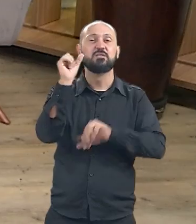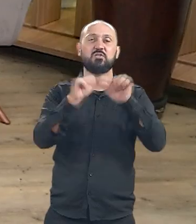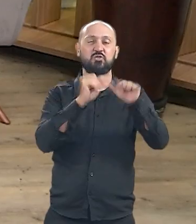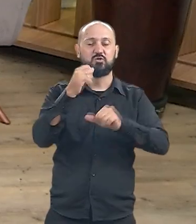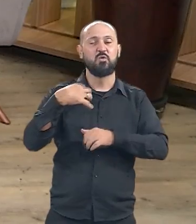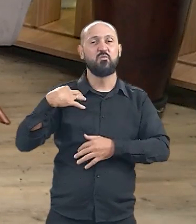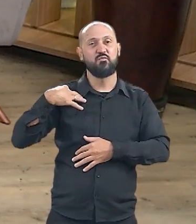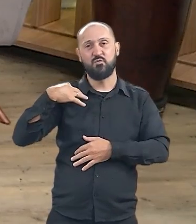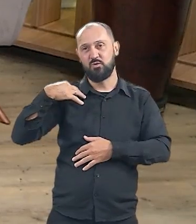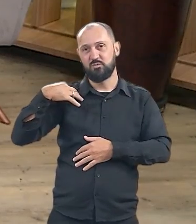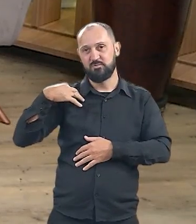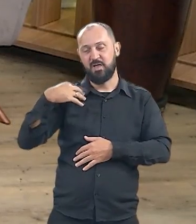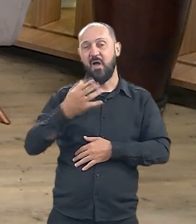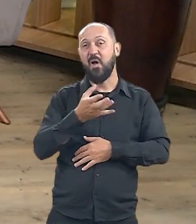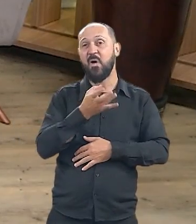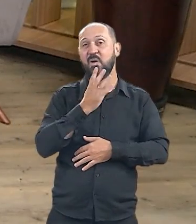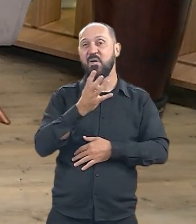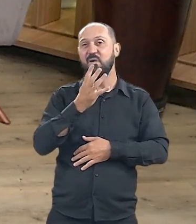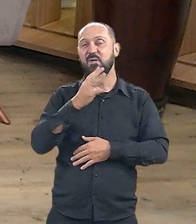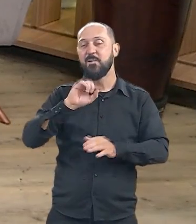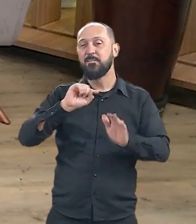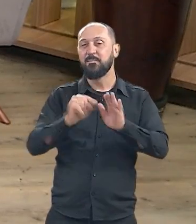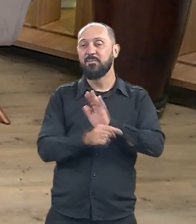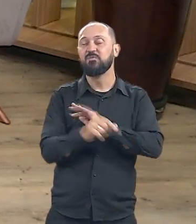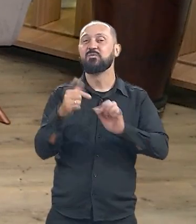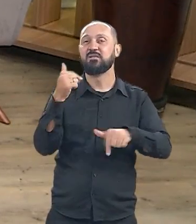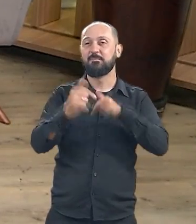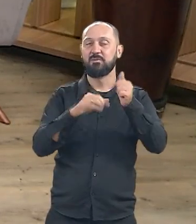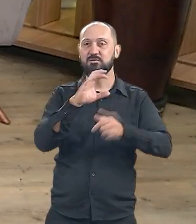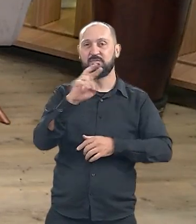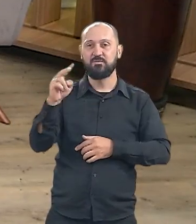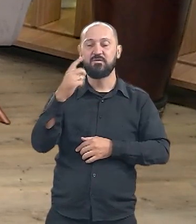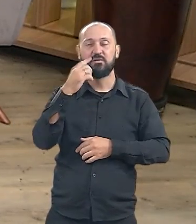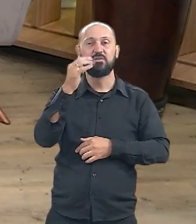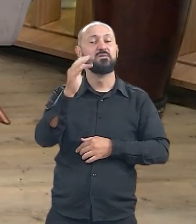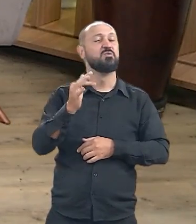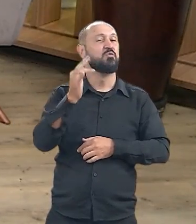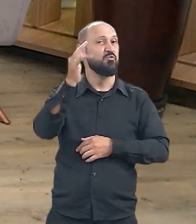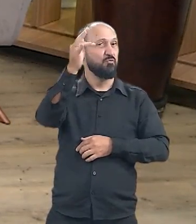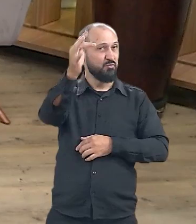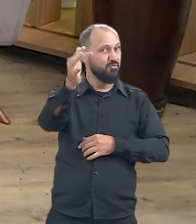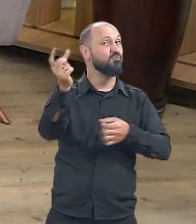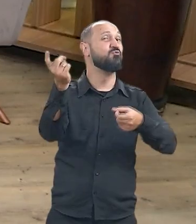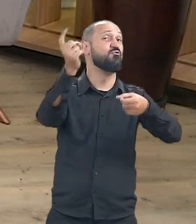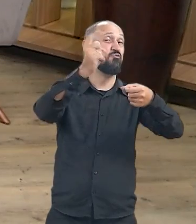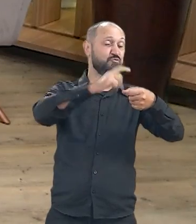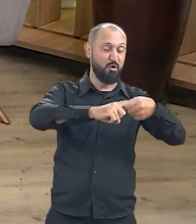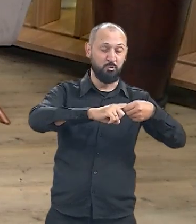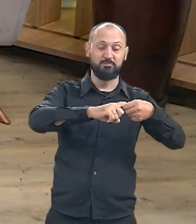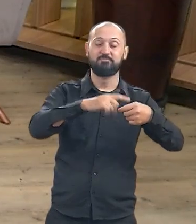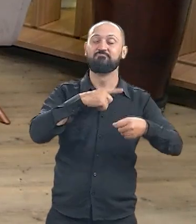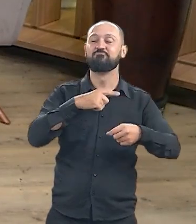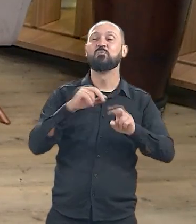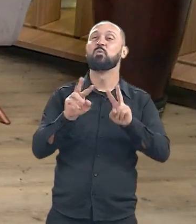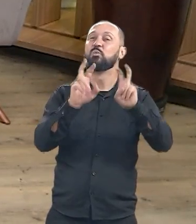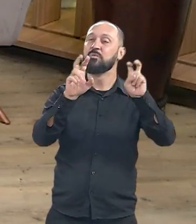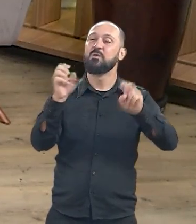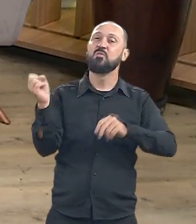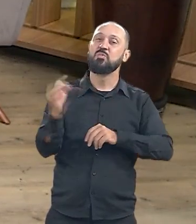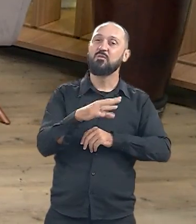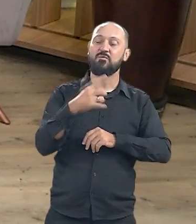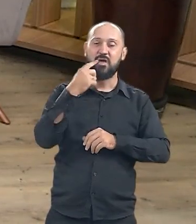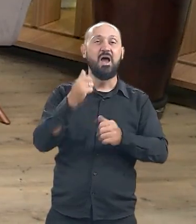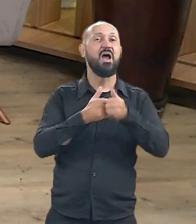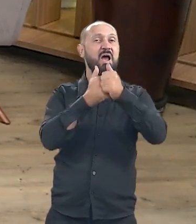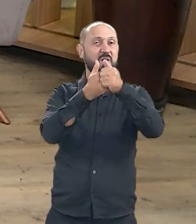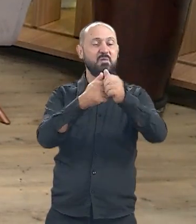conhecer melhor o trabalho do CVV. Voltamos no Perspectiva numa próxima edição com um novo tema. Não deixe de acompanhar a programação completa da